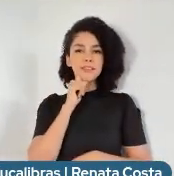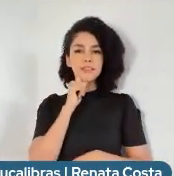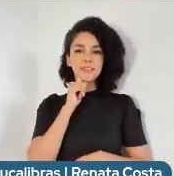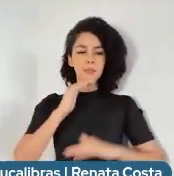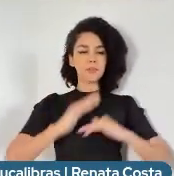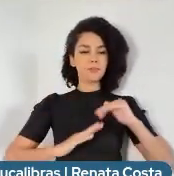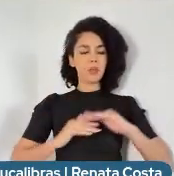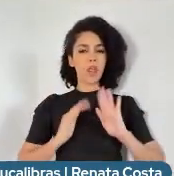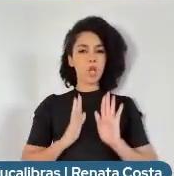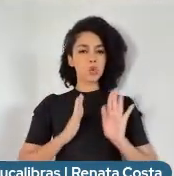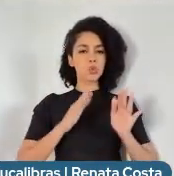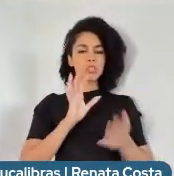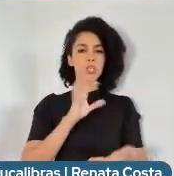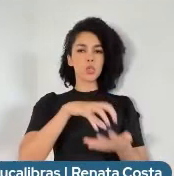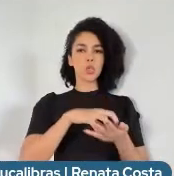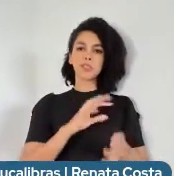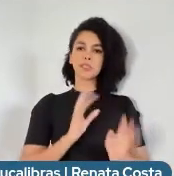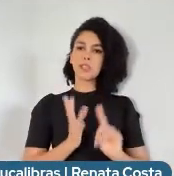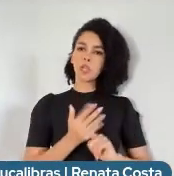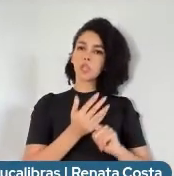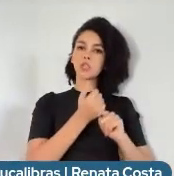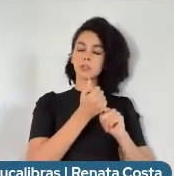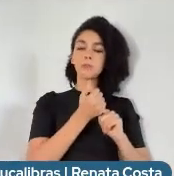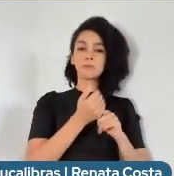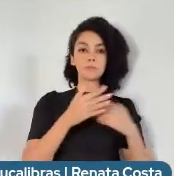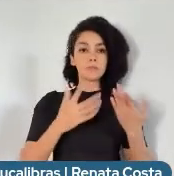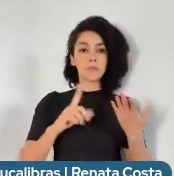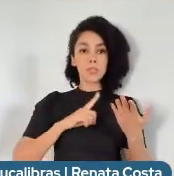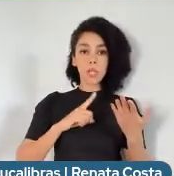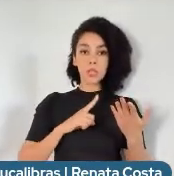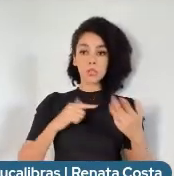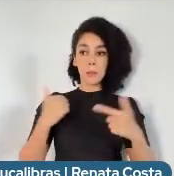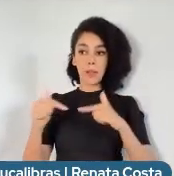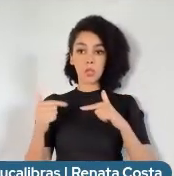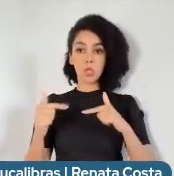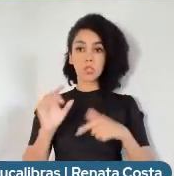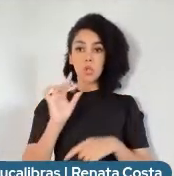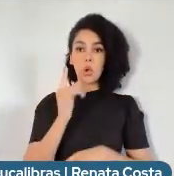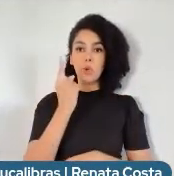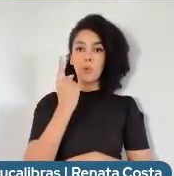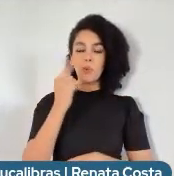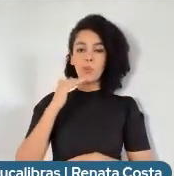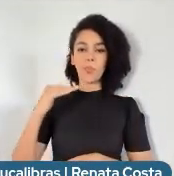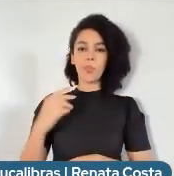a gente, do contingente de trabalhadores, apenas um terço,